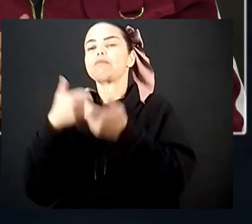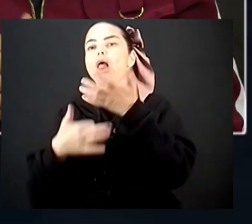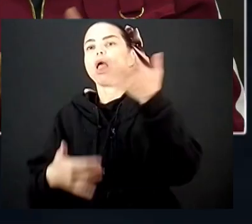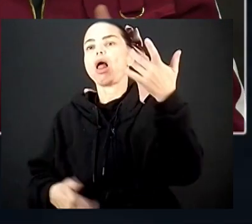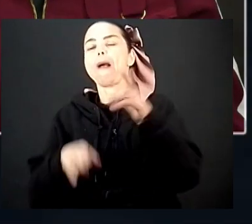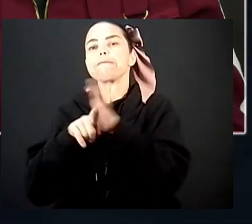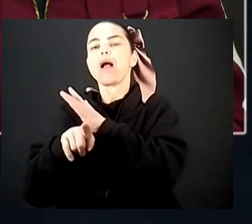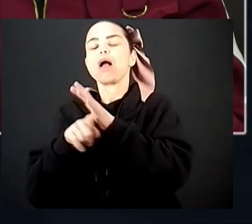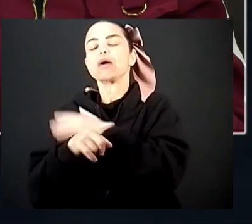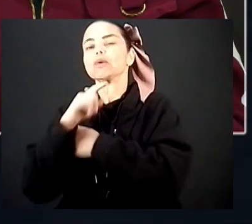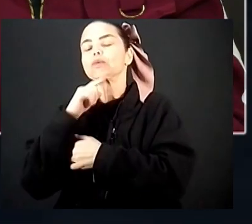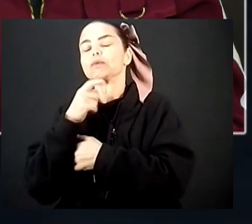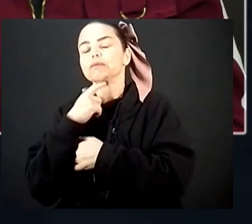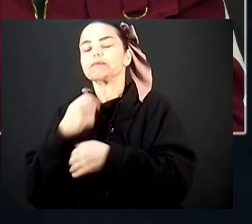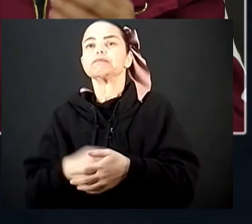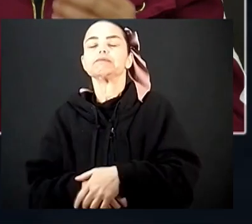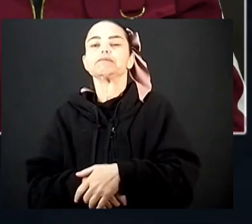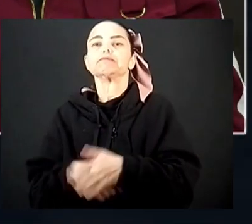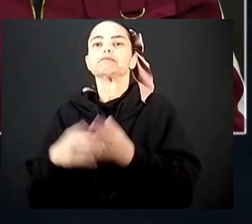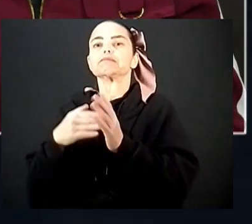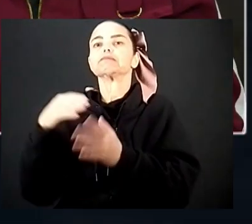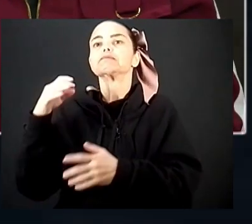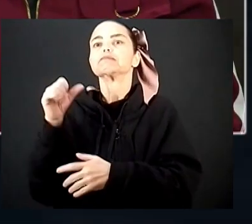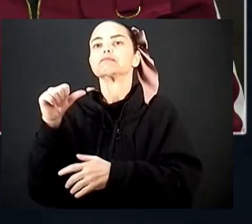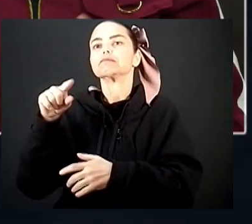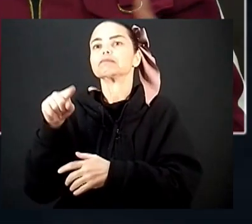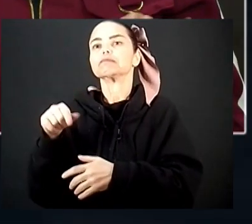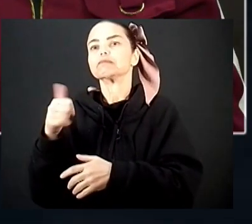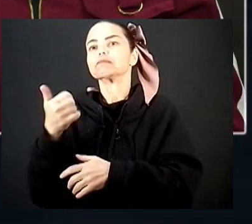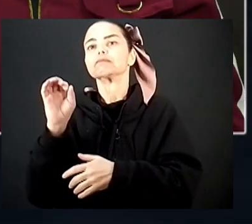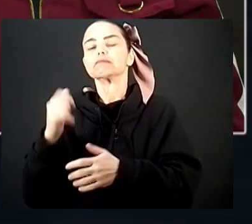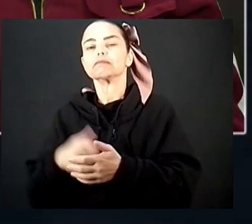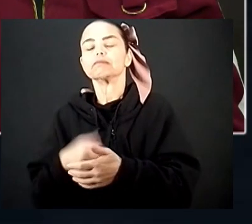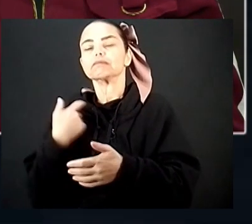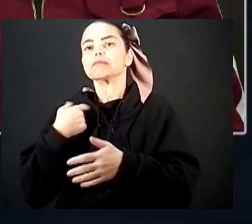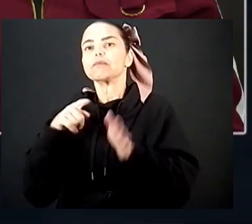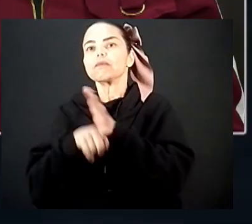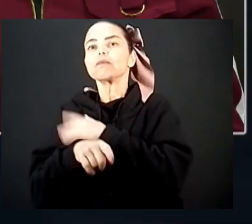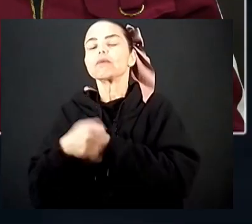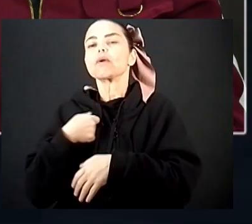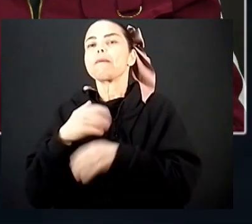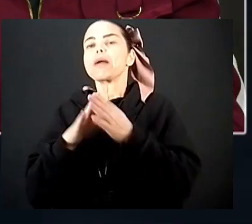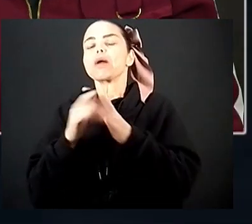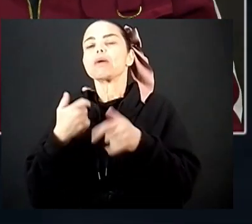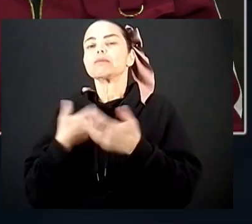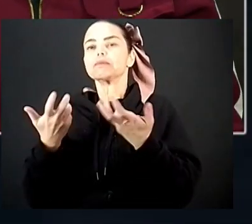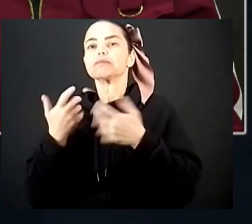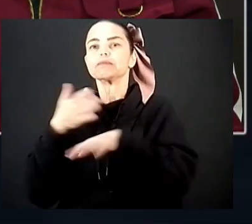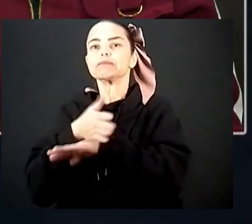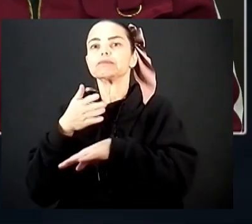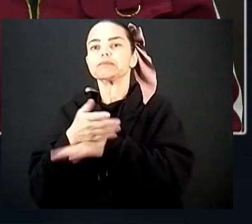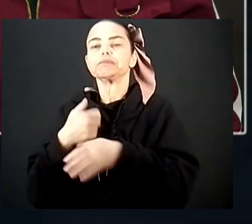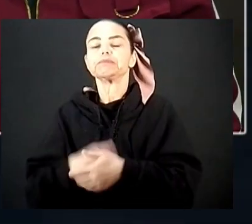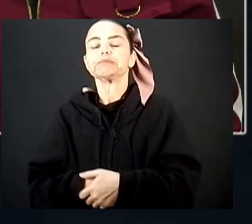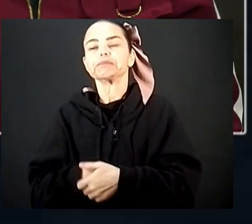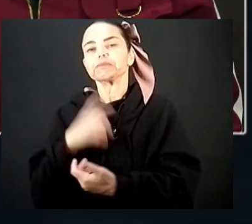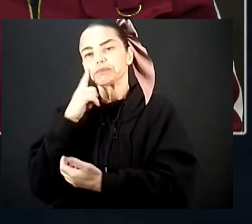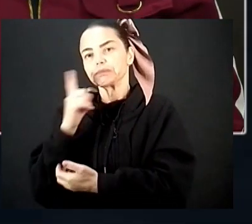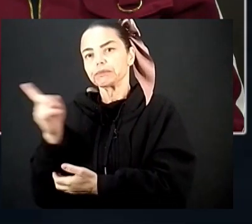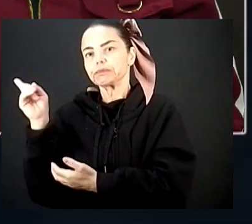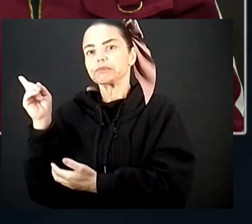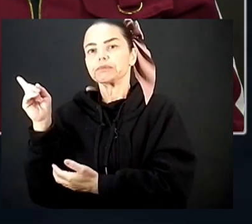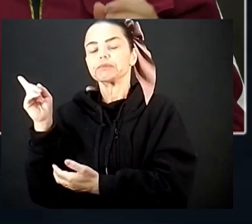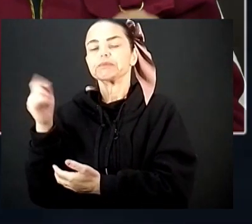muito tempo, a gente vai até 9h10, então vamos às perguntas, porque o pessoal de casa está querendo participar conosco. Pode colocar na tela para a gente, por favor,